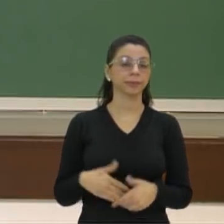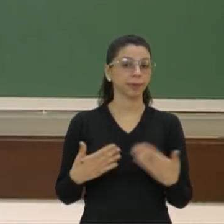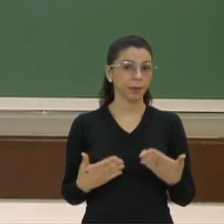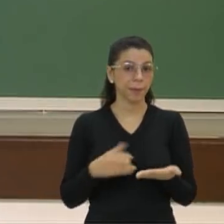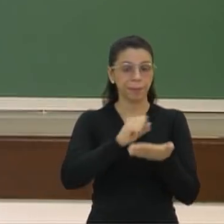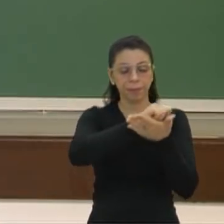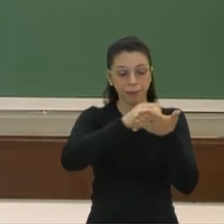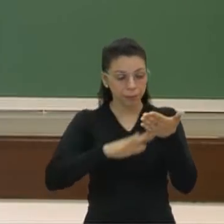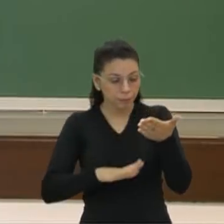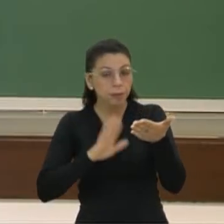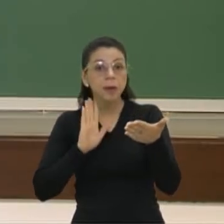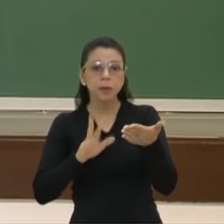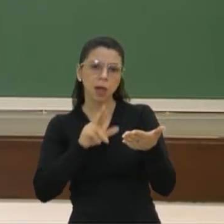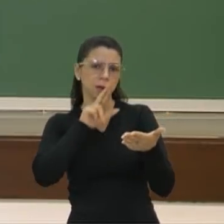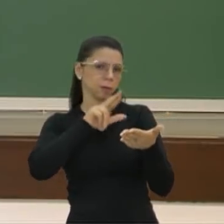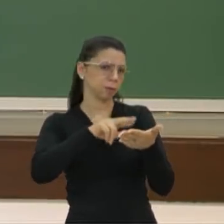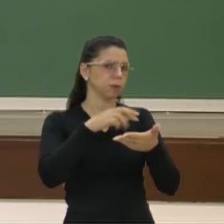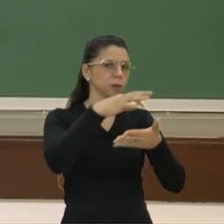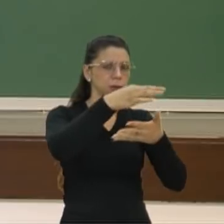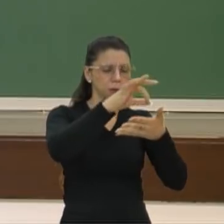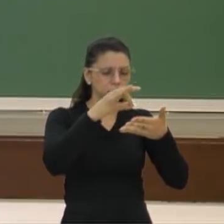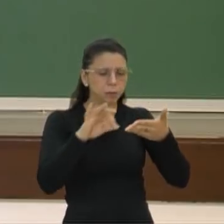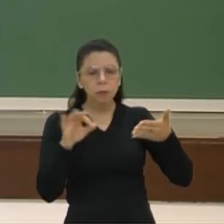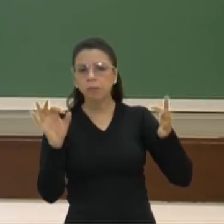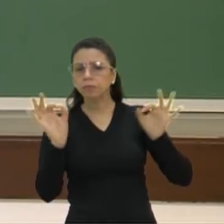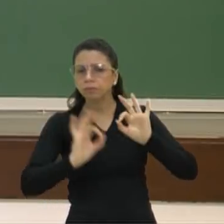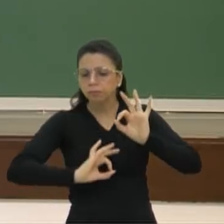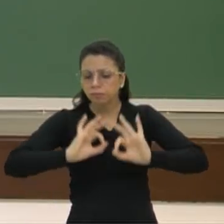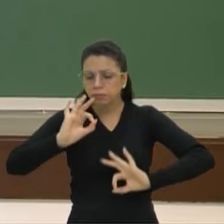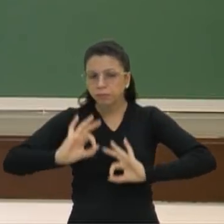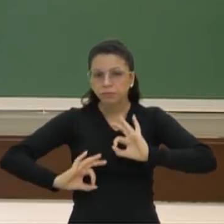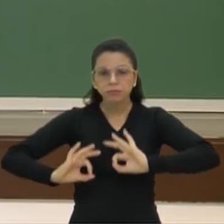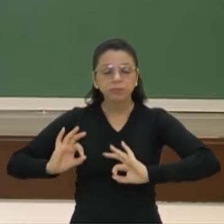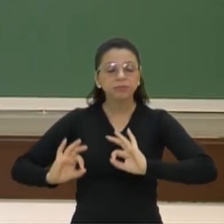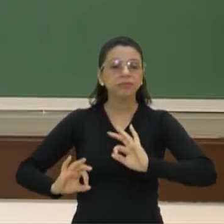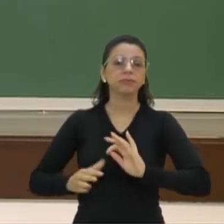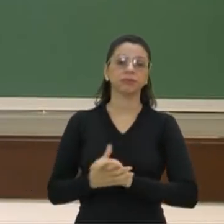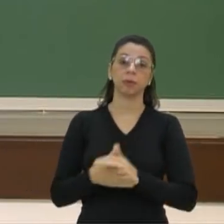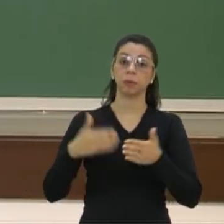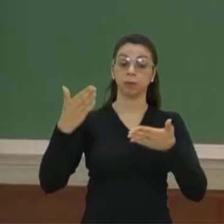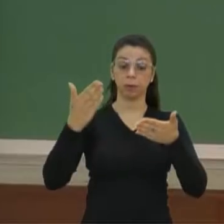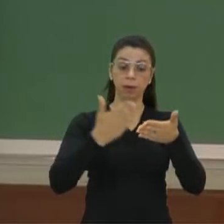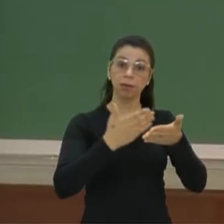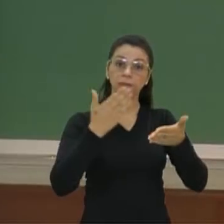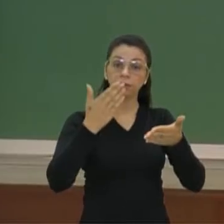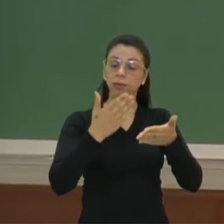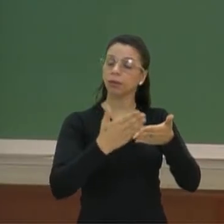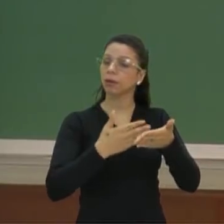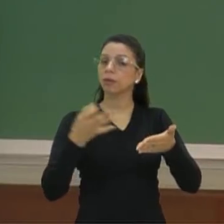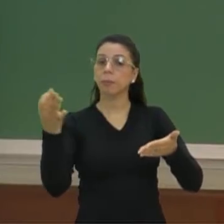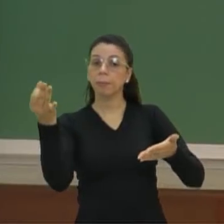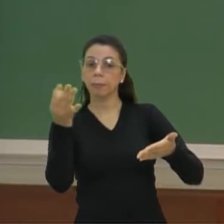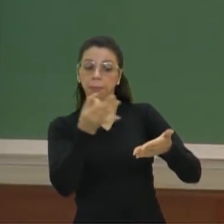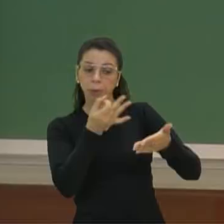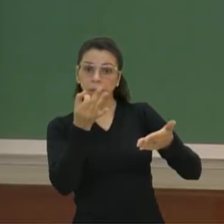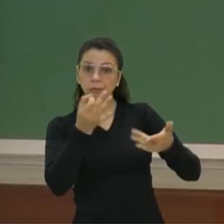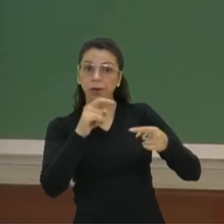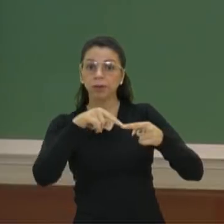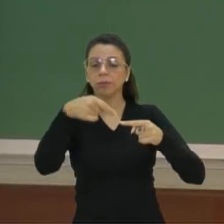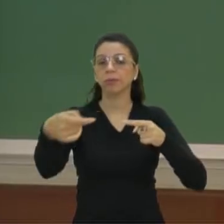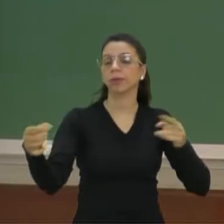Exercício corrigido, super caprichado. Deixe o seu caderno em dia, porque quando tudo